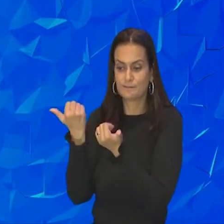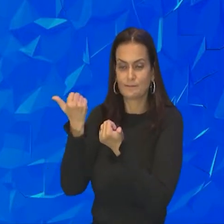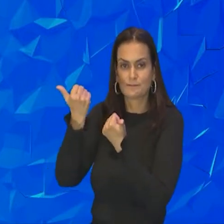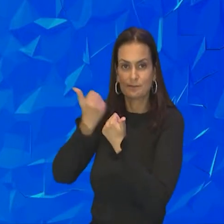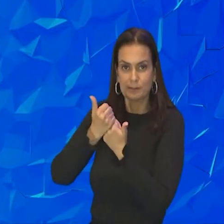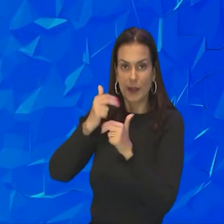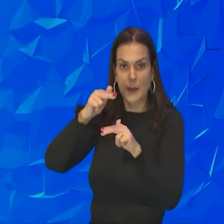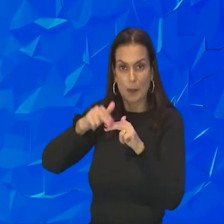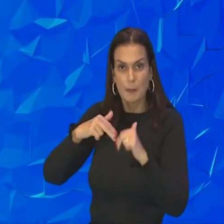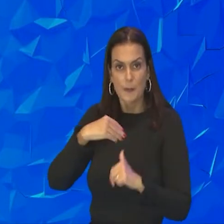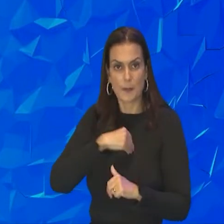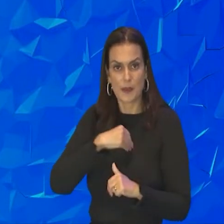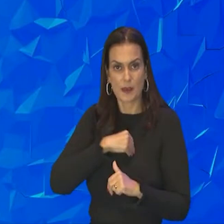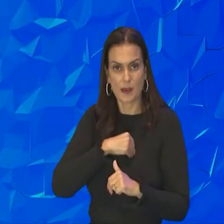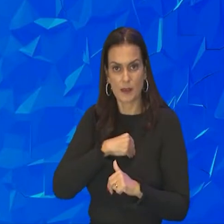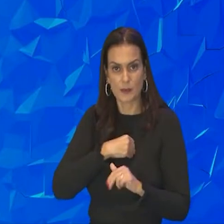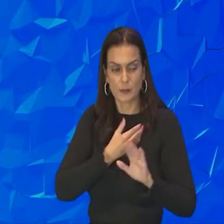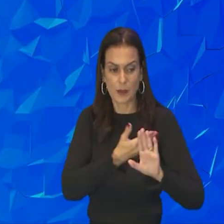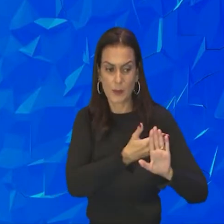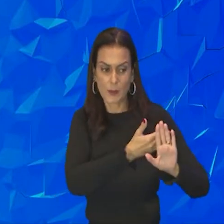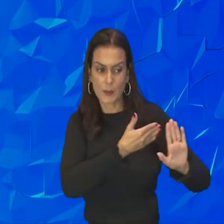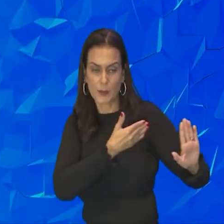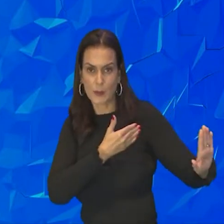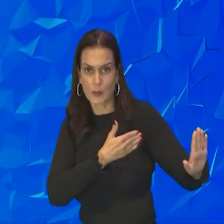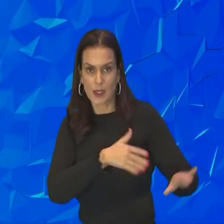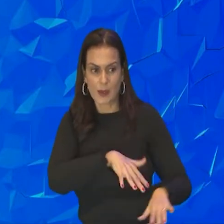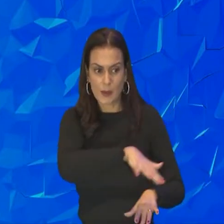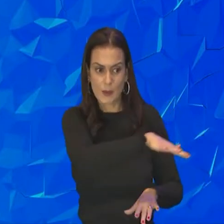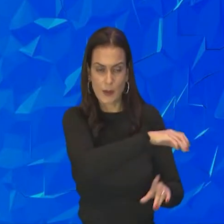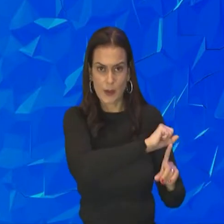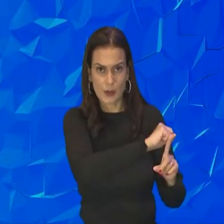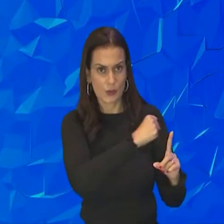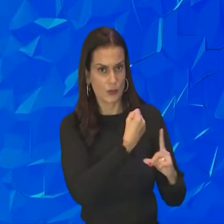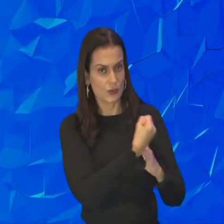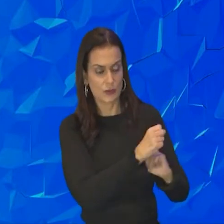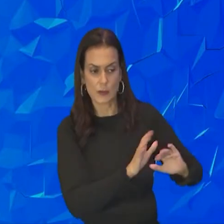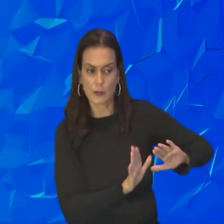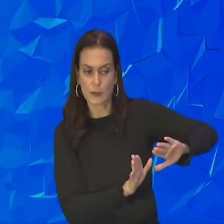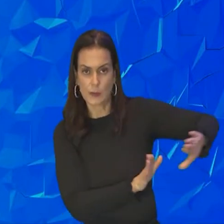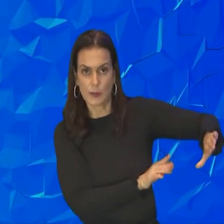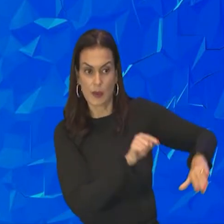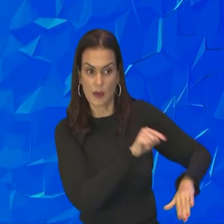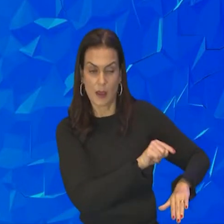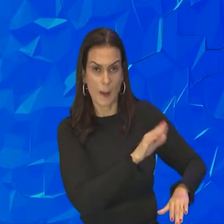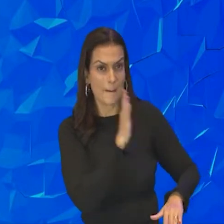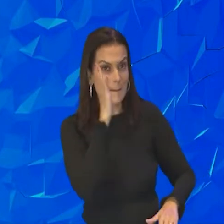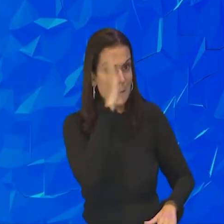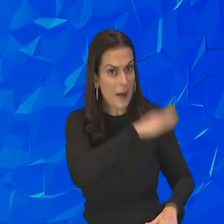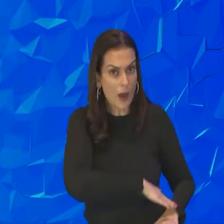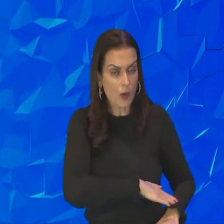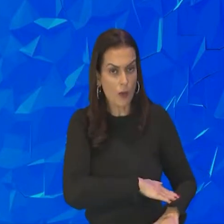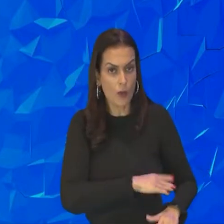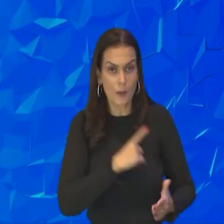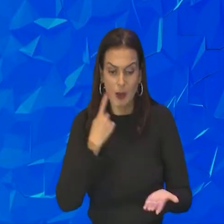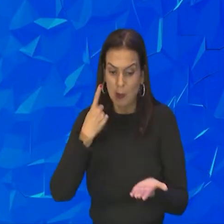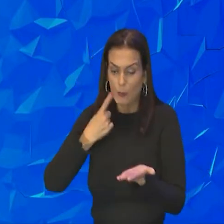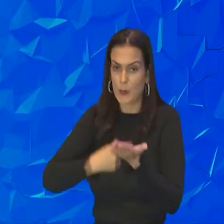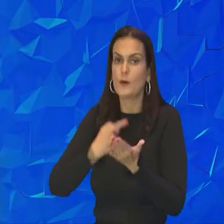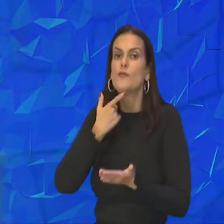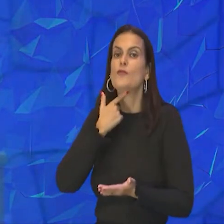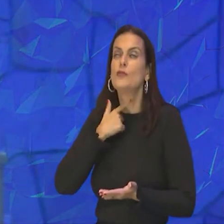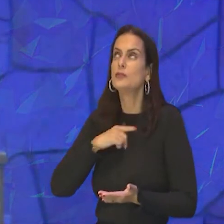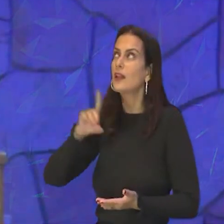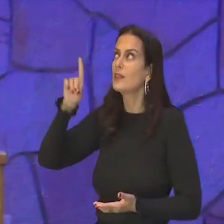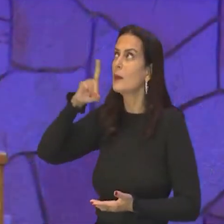pecados, para nos desarraigar deste mundo perverso, segundo a vontade do nosso Deus e